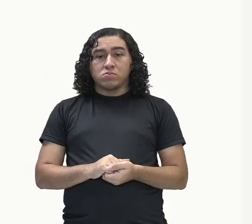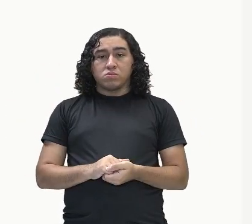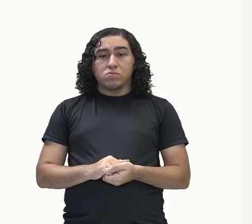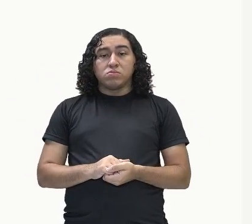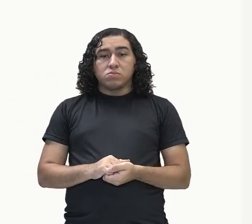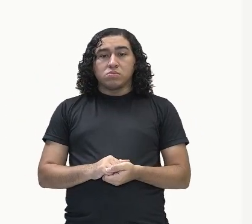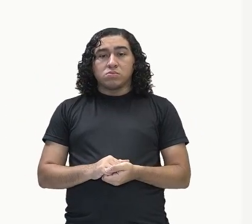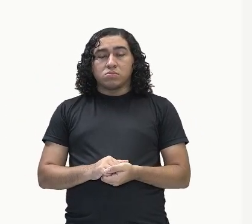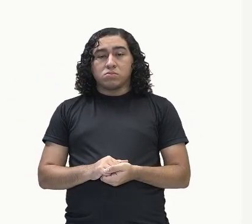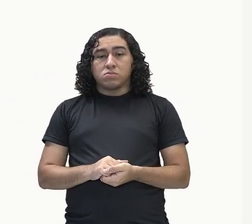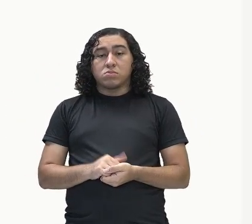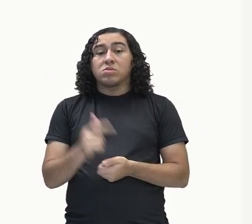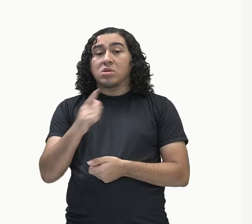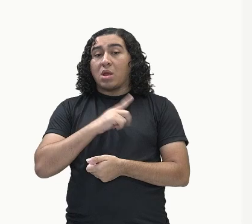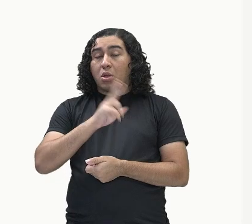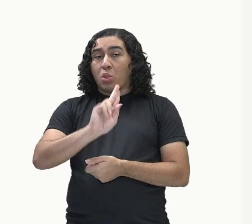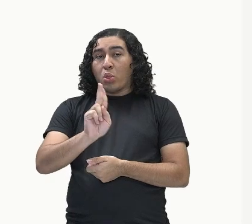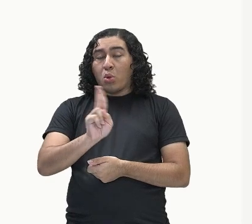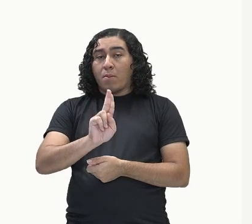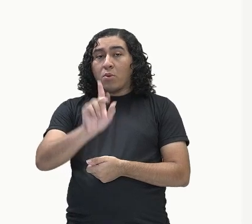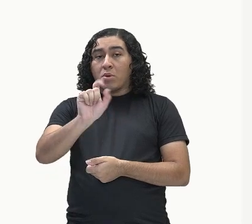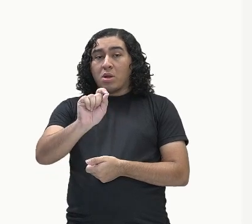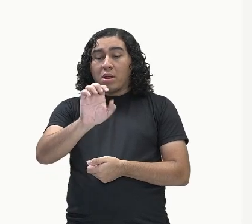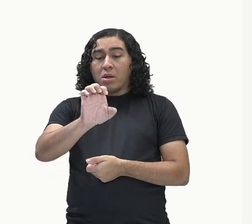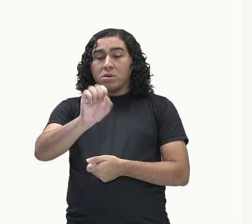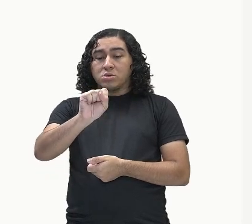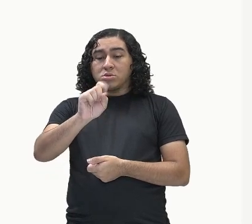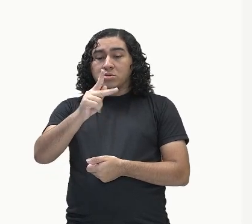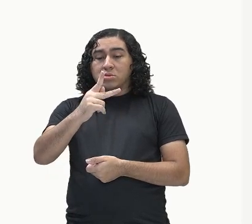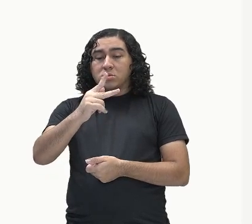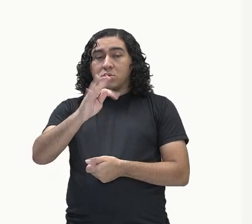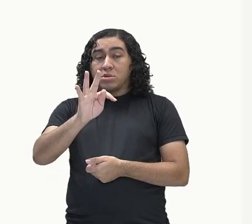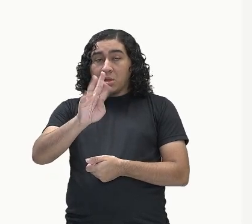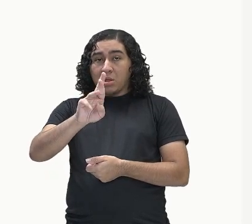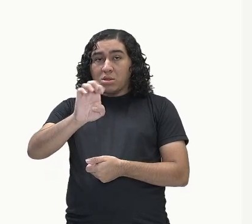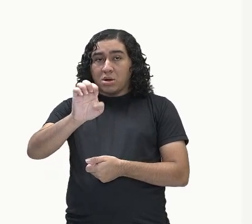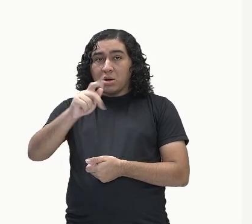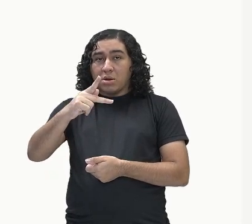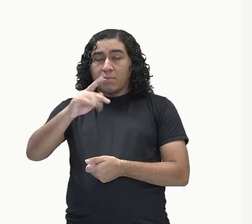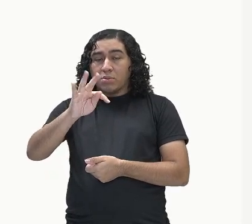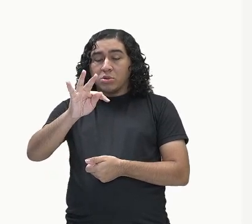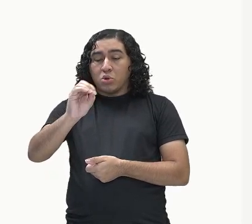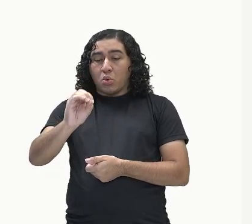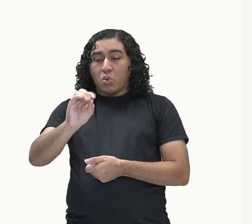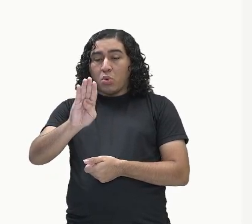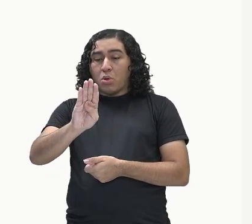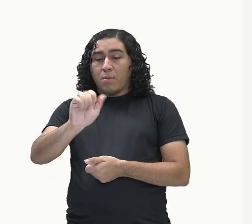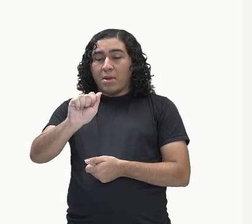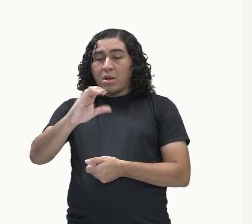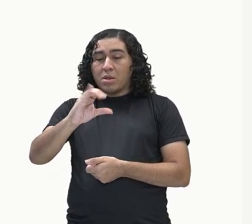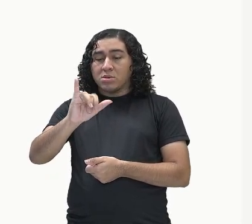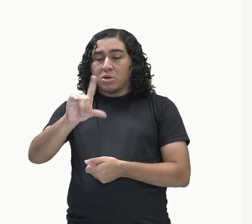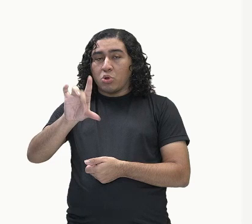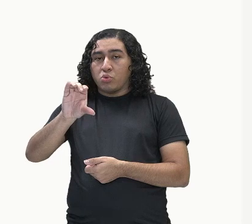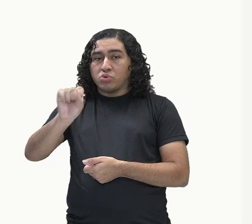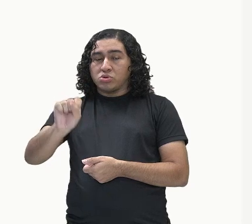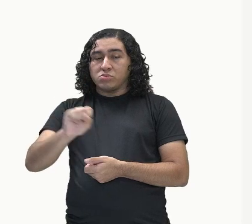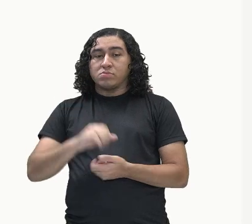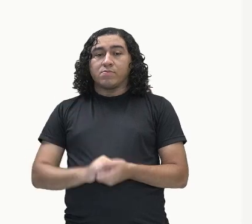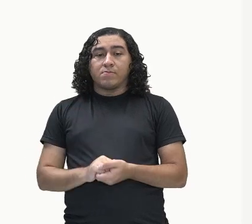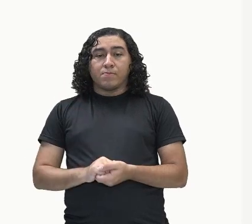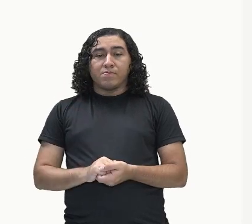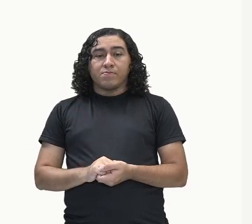e eles recebem o nome de strept bacilos Tá bom a gente pode observar também bacilos